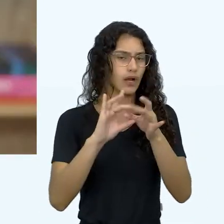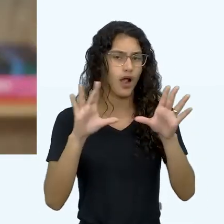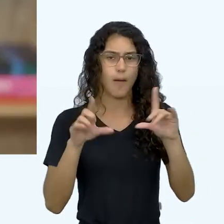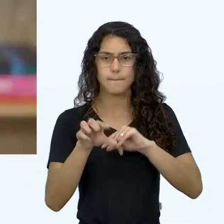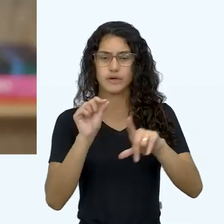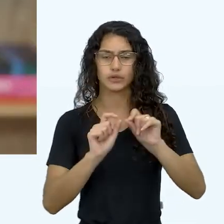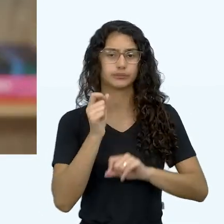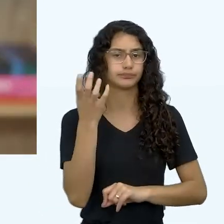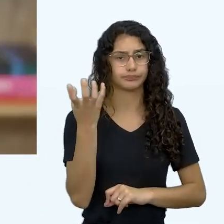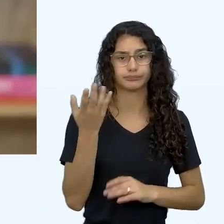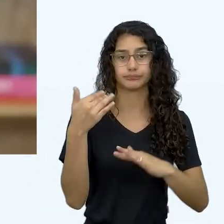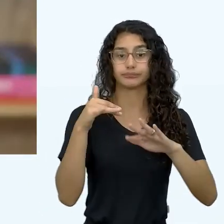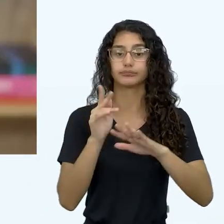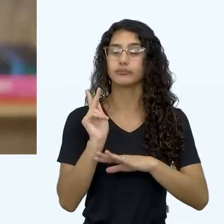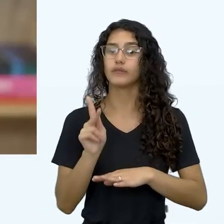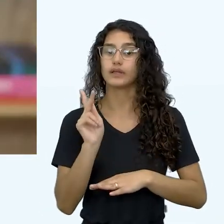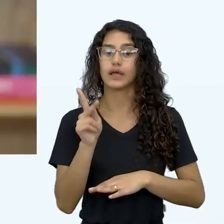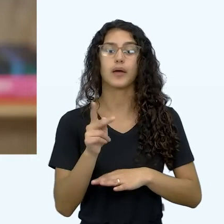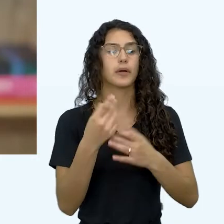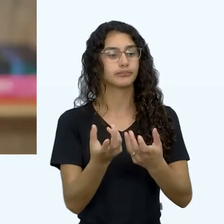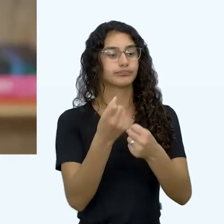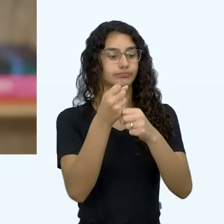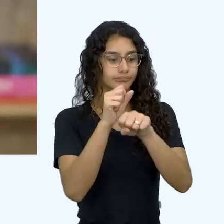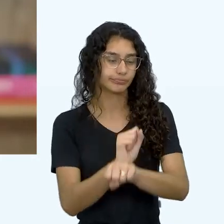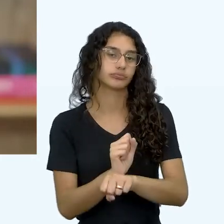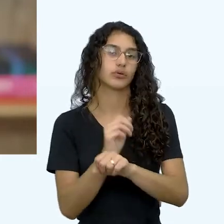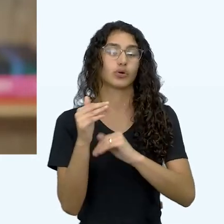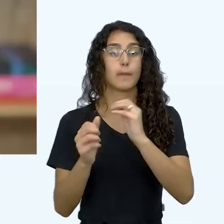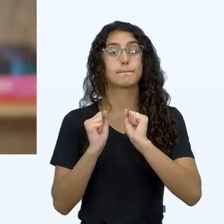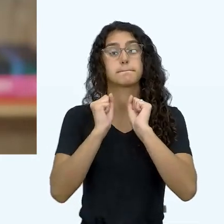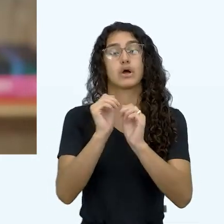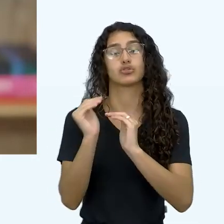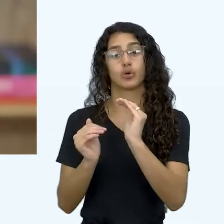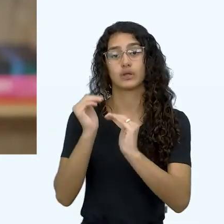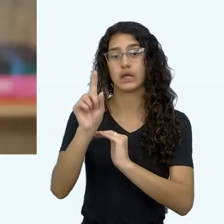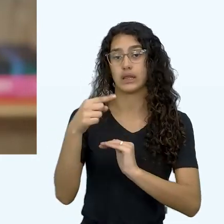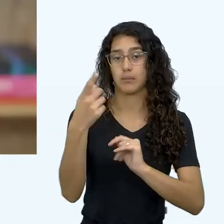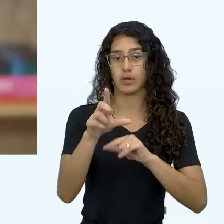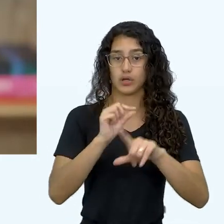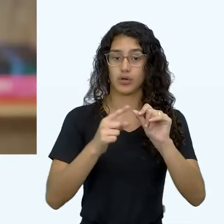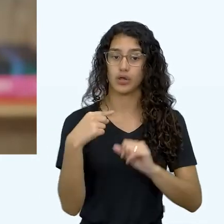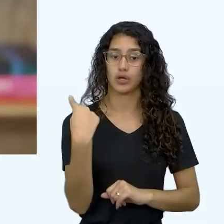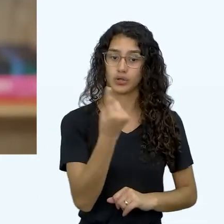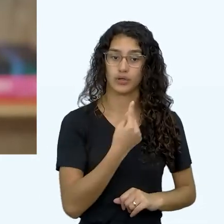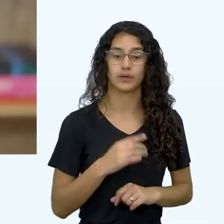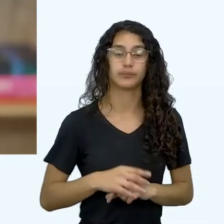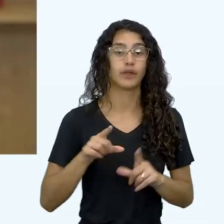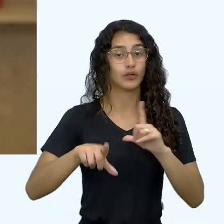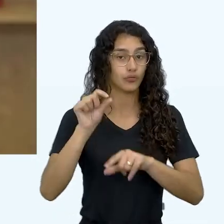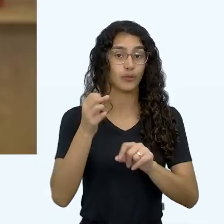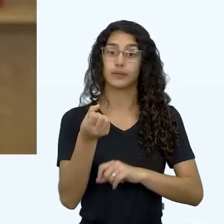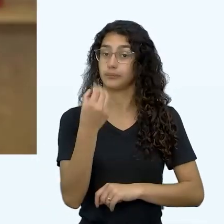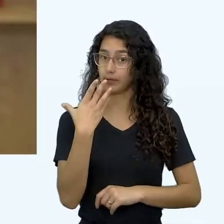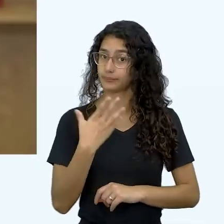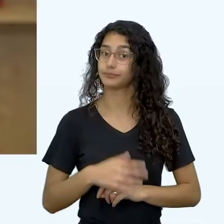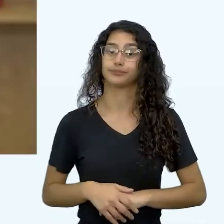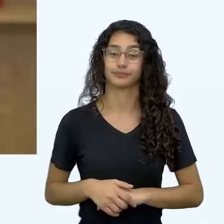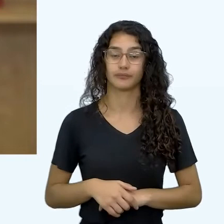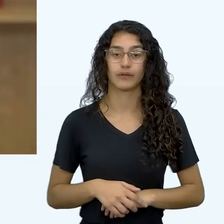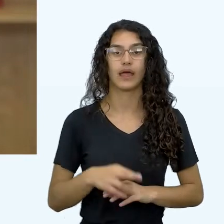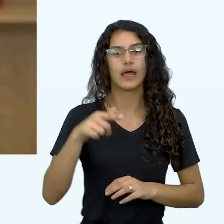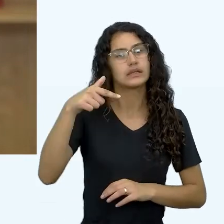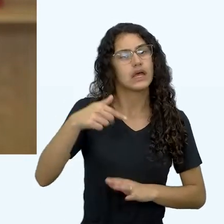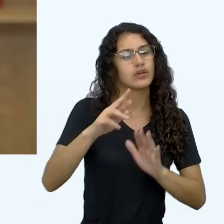para escolher o que a gente quiser, mas a gente é sempre escravo da consequência das nossas escolhas. Então, escolha bem. A sétima